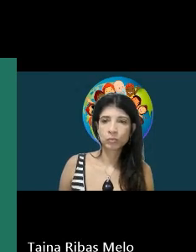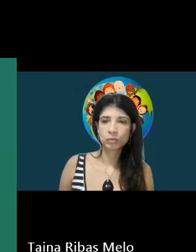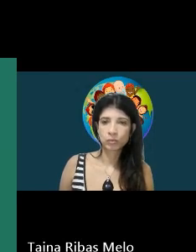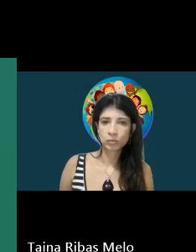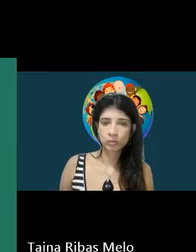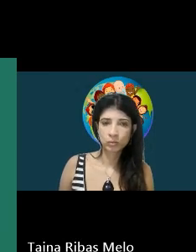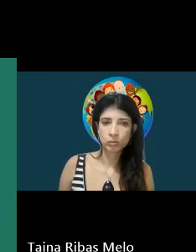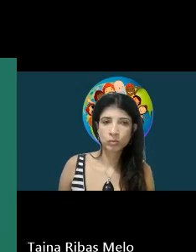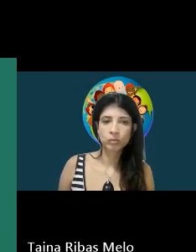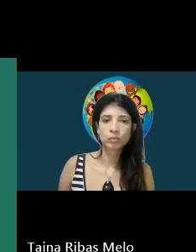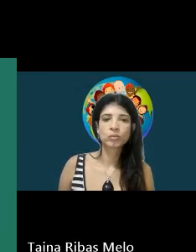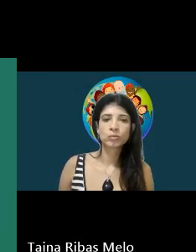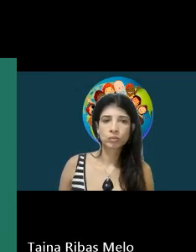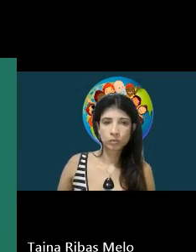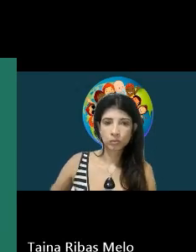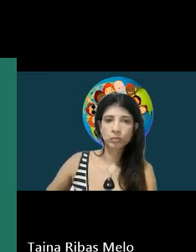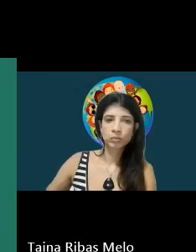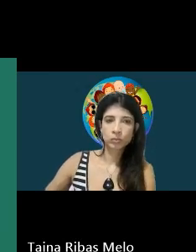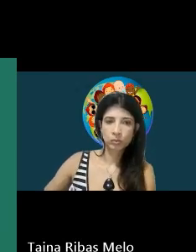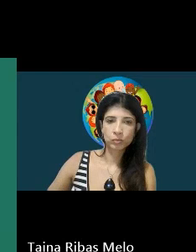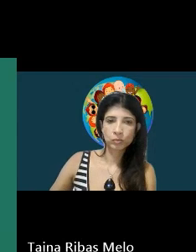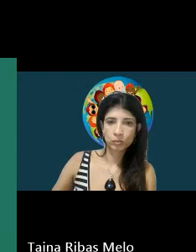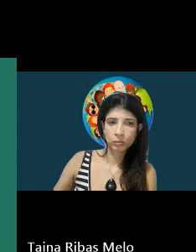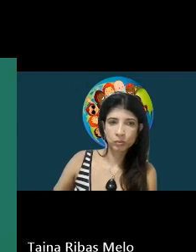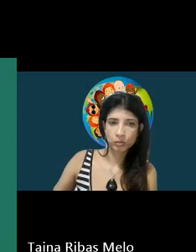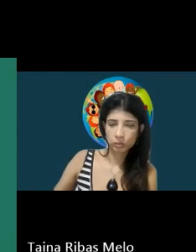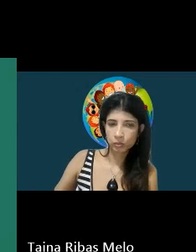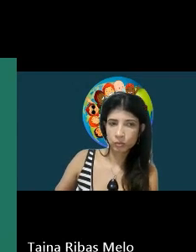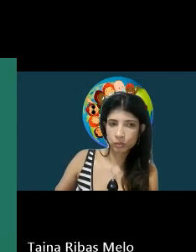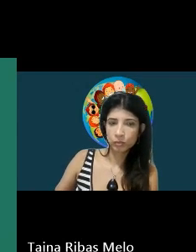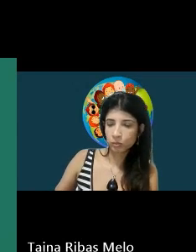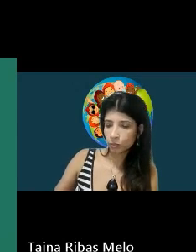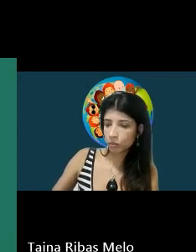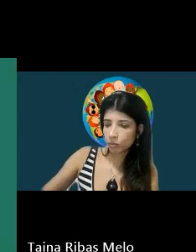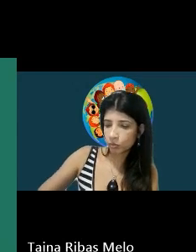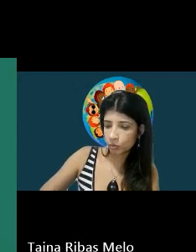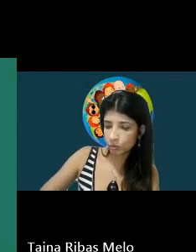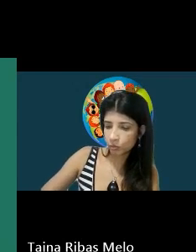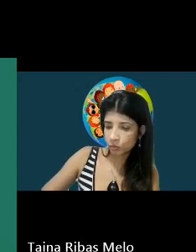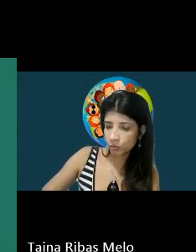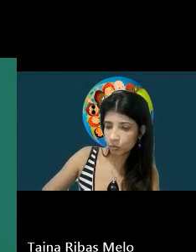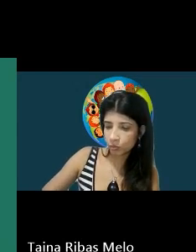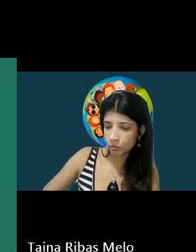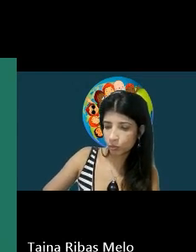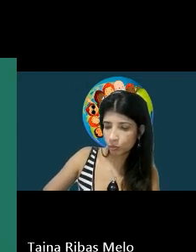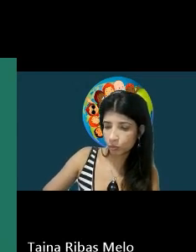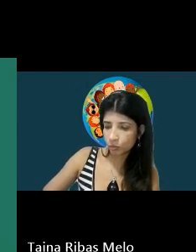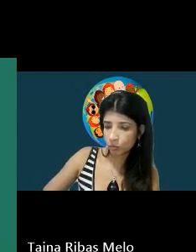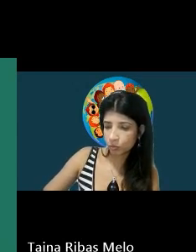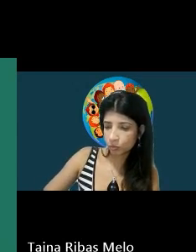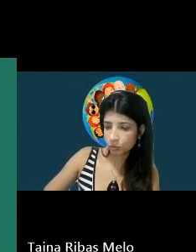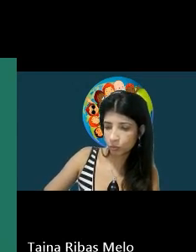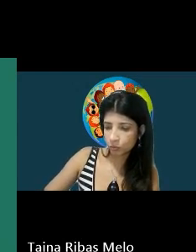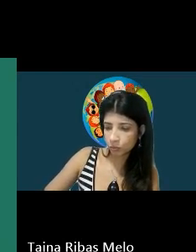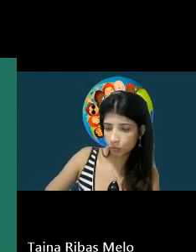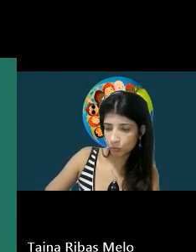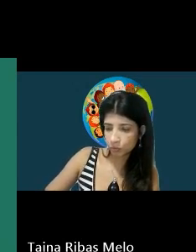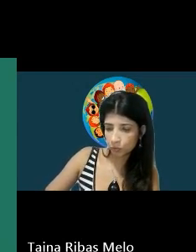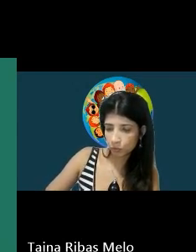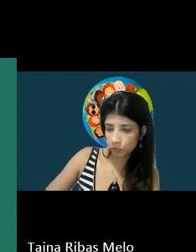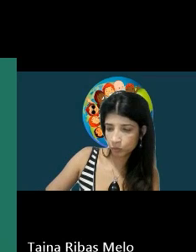então, em 2022, foi publicado um artigo de avaliação psicométrica e na introdução eles trazem então